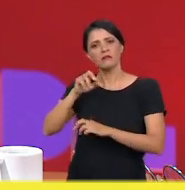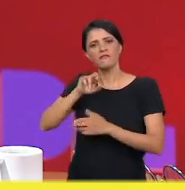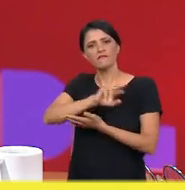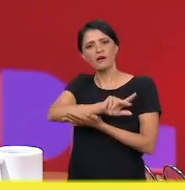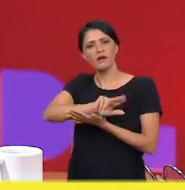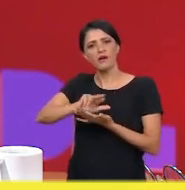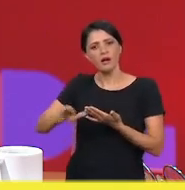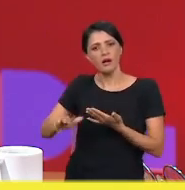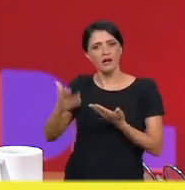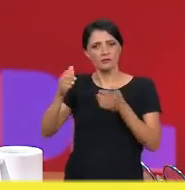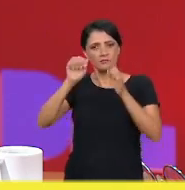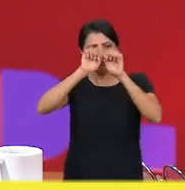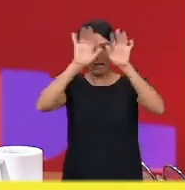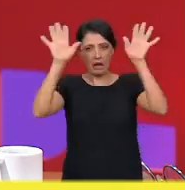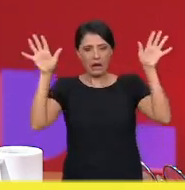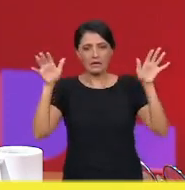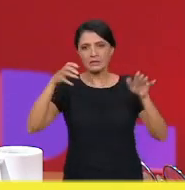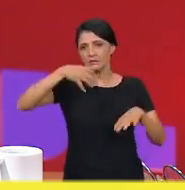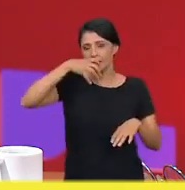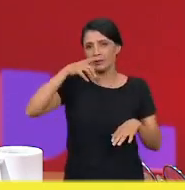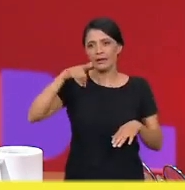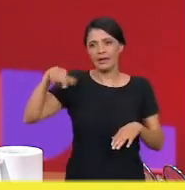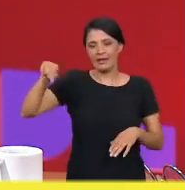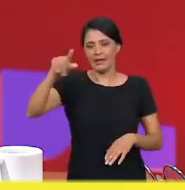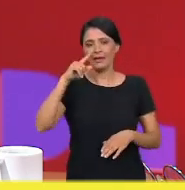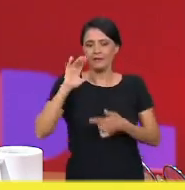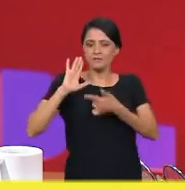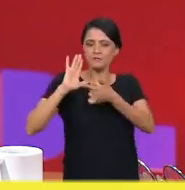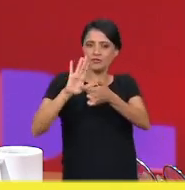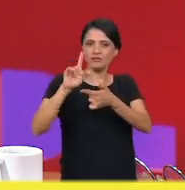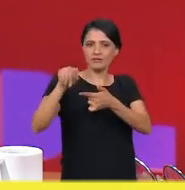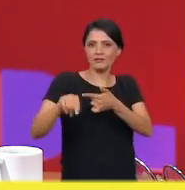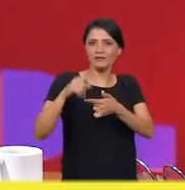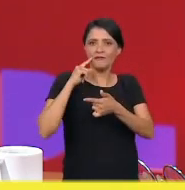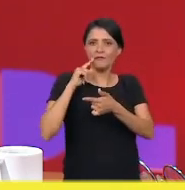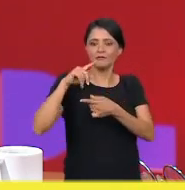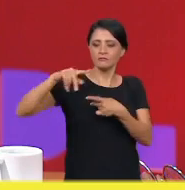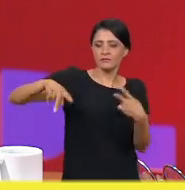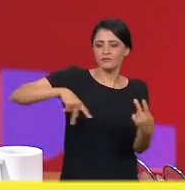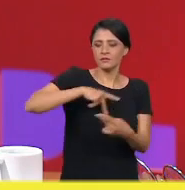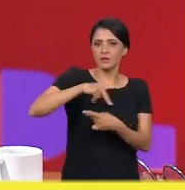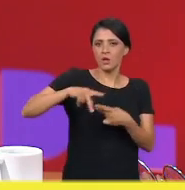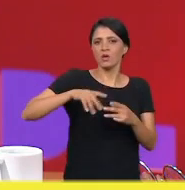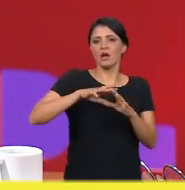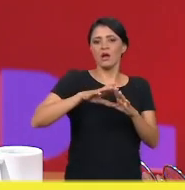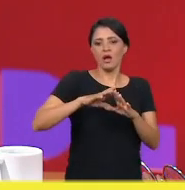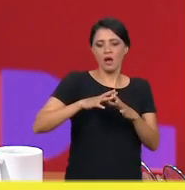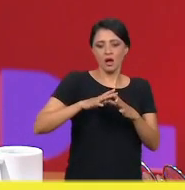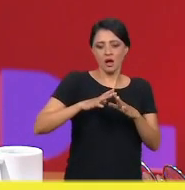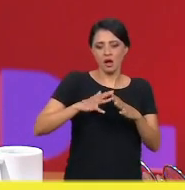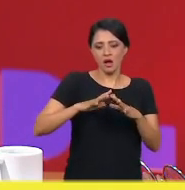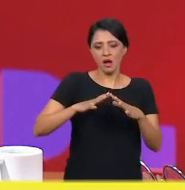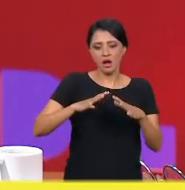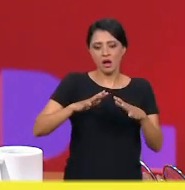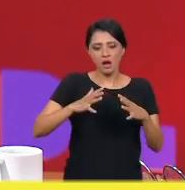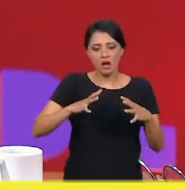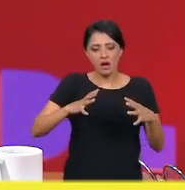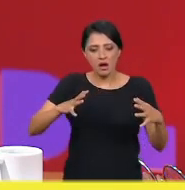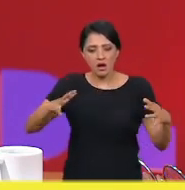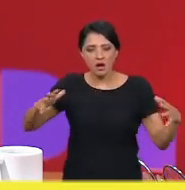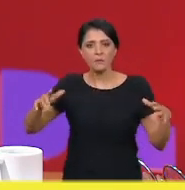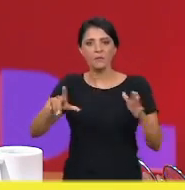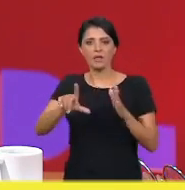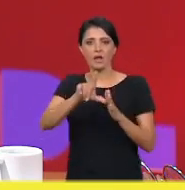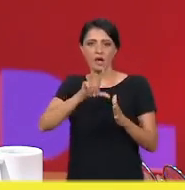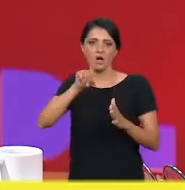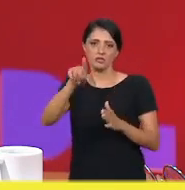Einstein, as equações dele mostravam um universo em expansão, antes de ser mostrado observacionalmente que isso